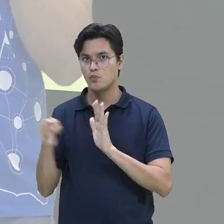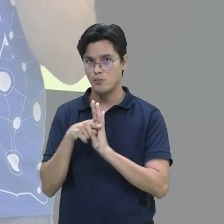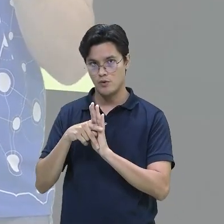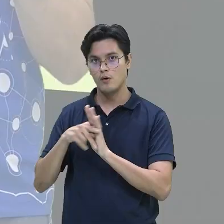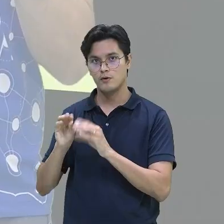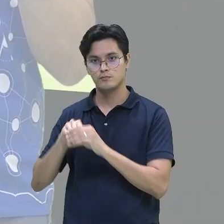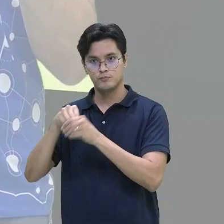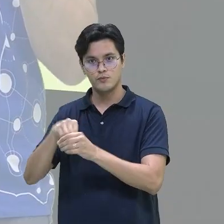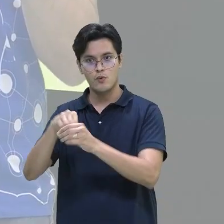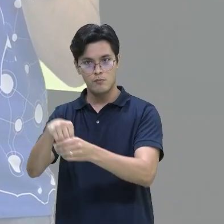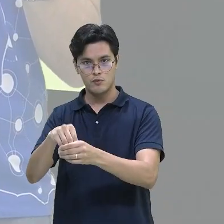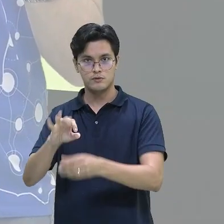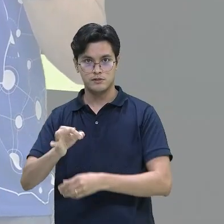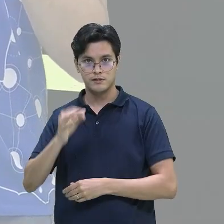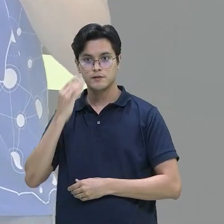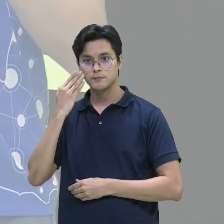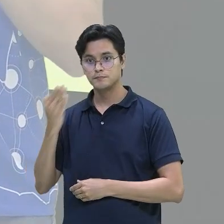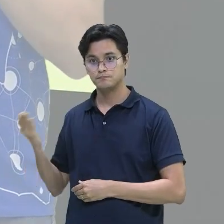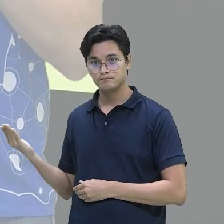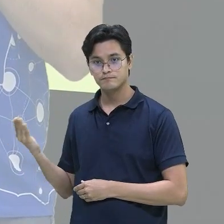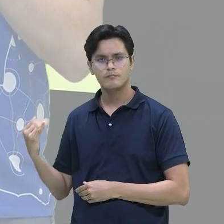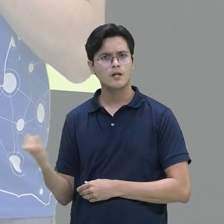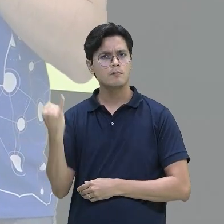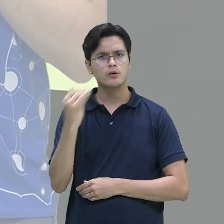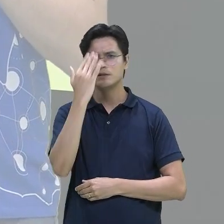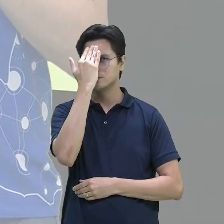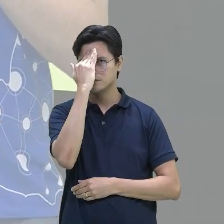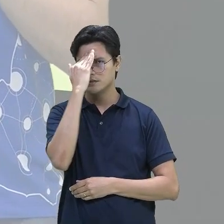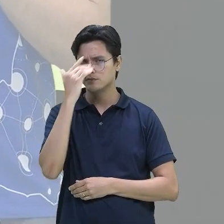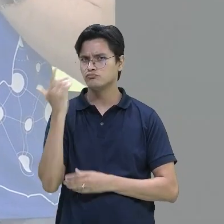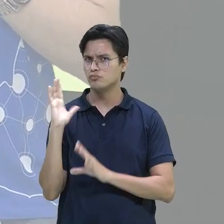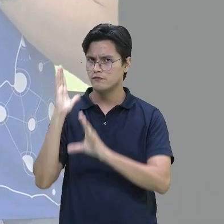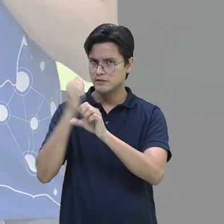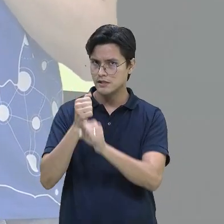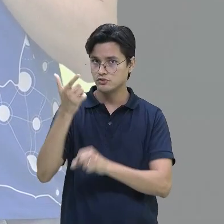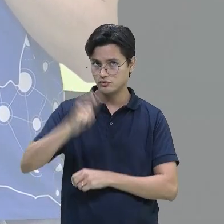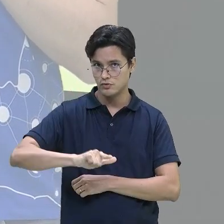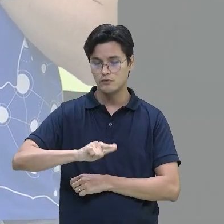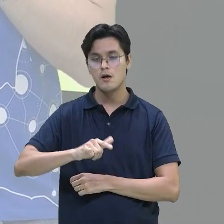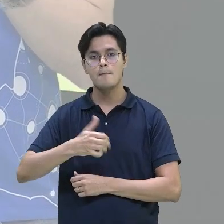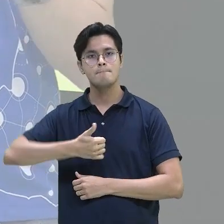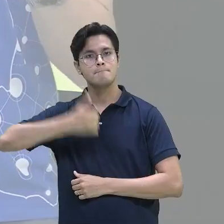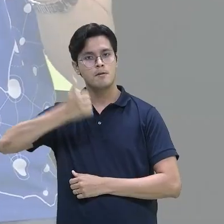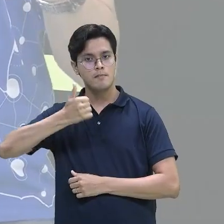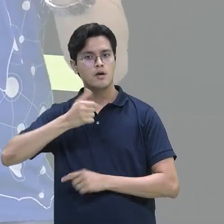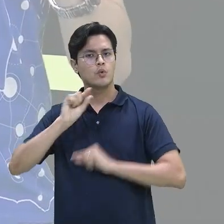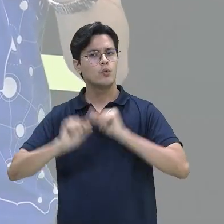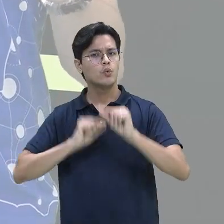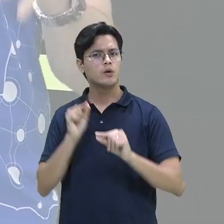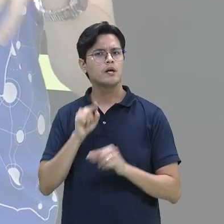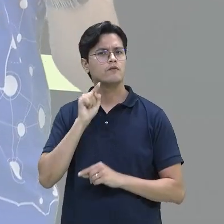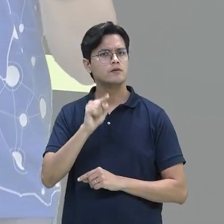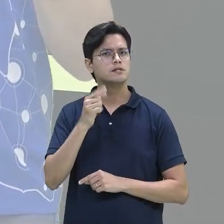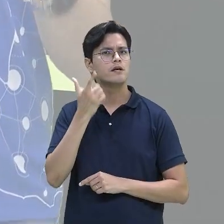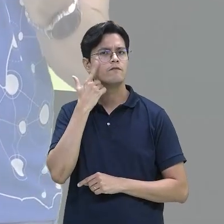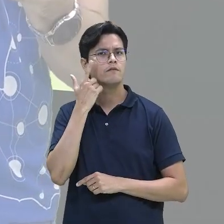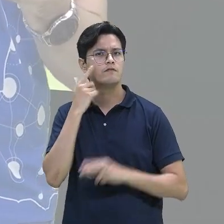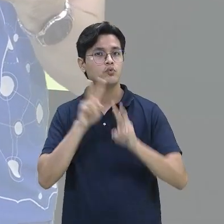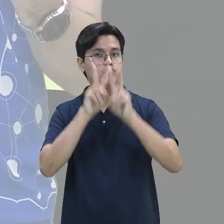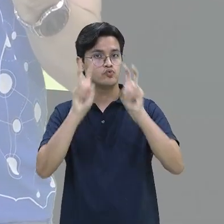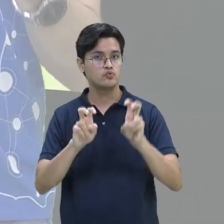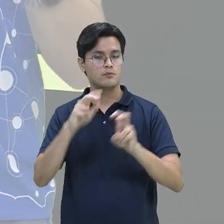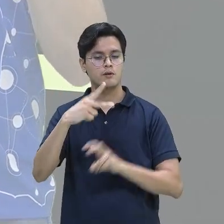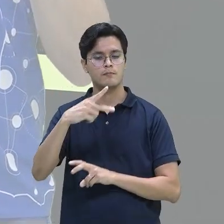essa sequência, tá? Vamos recapitular. Primeiro, você viu sobre